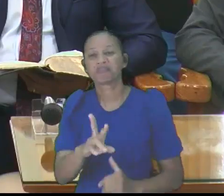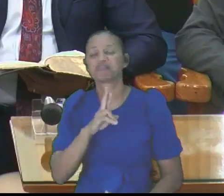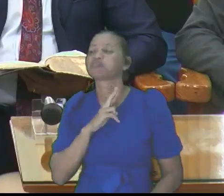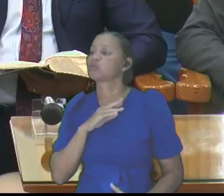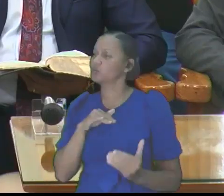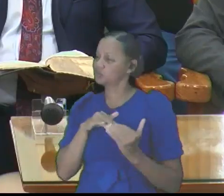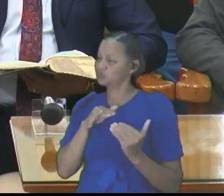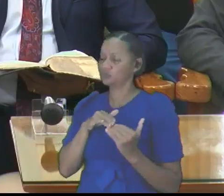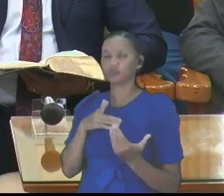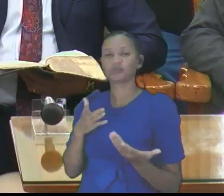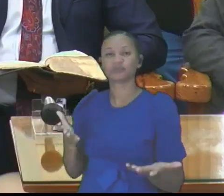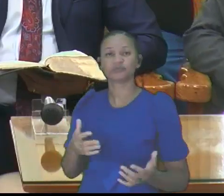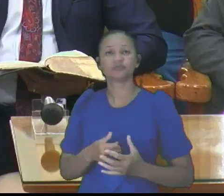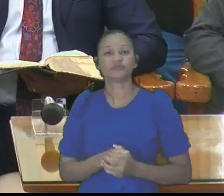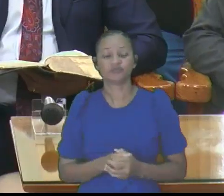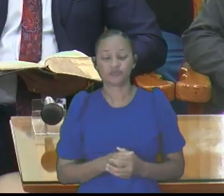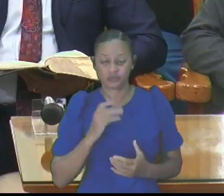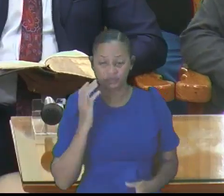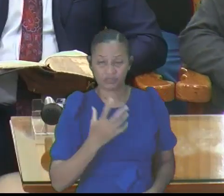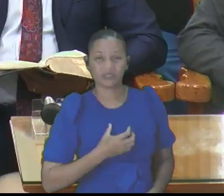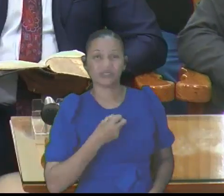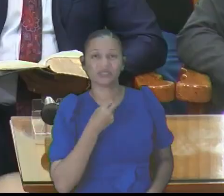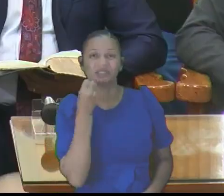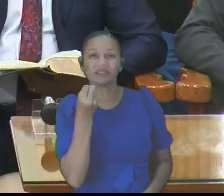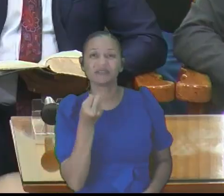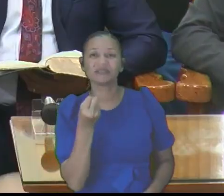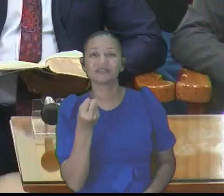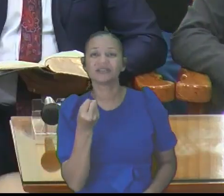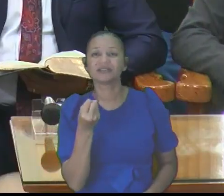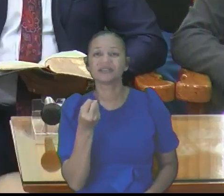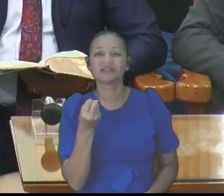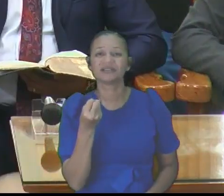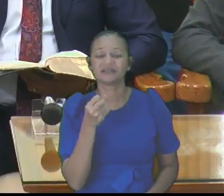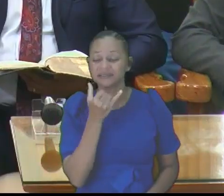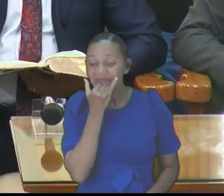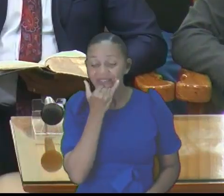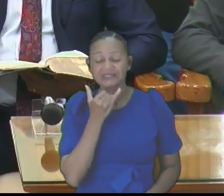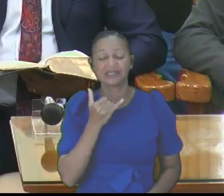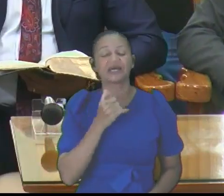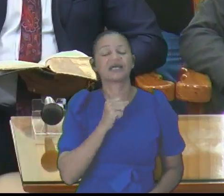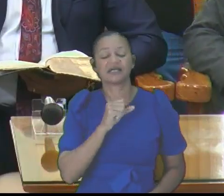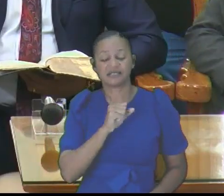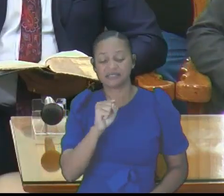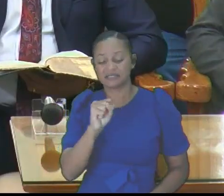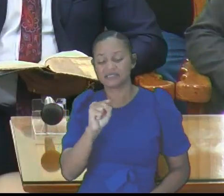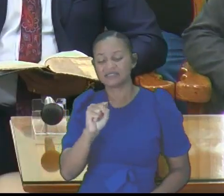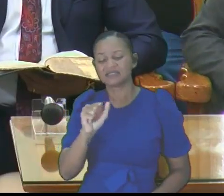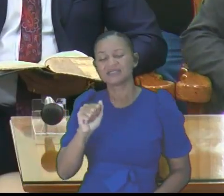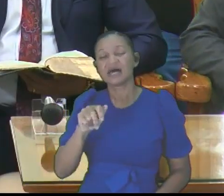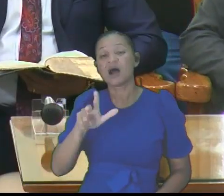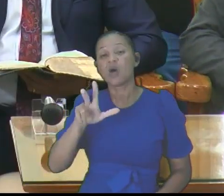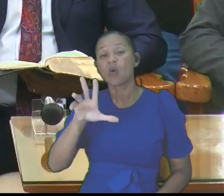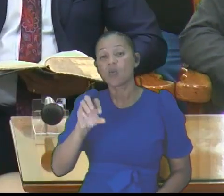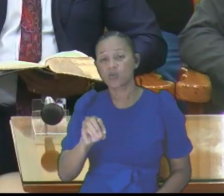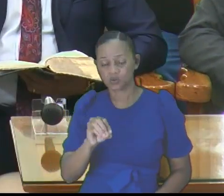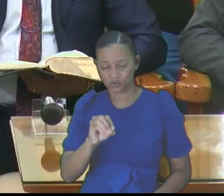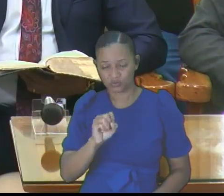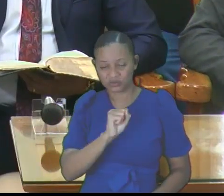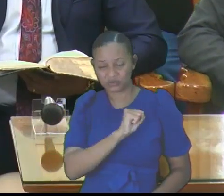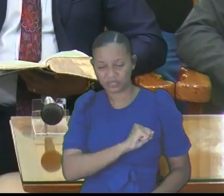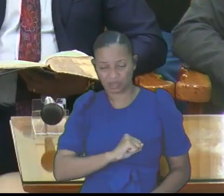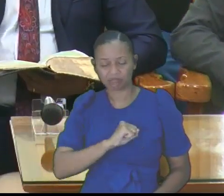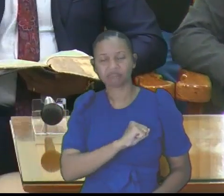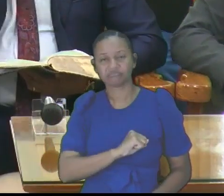Por exemplo, salvo foi salvo onde? Onde foi que, Saulo foi salvo onde?